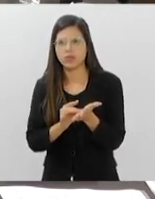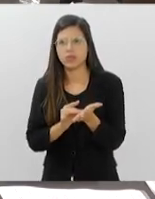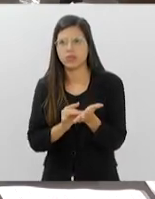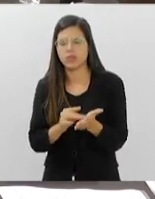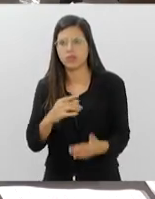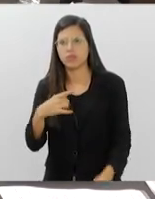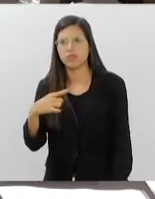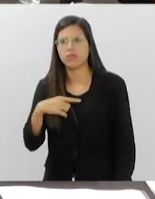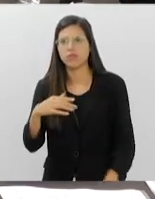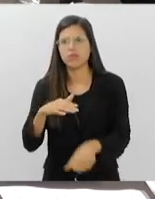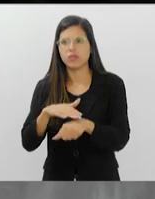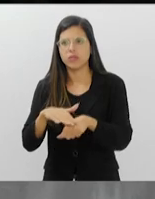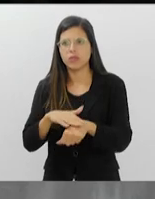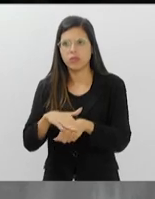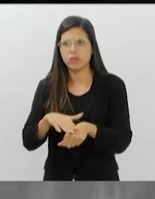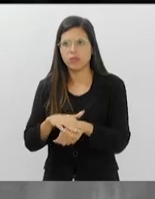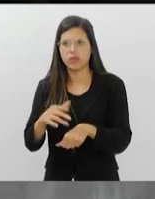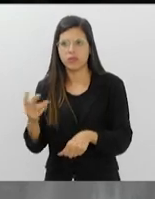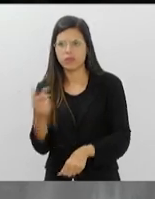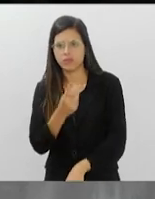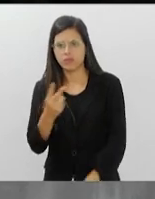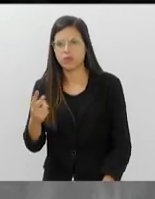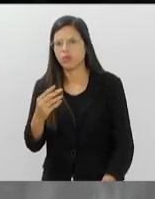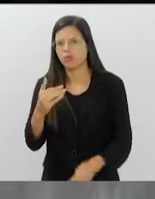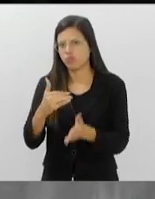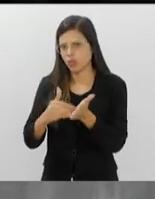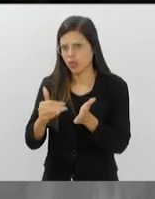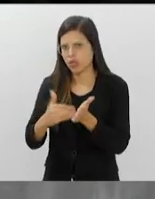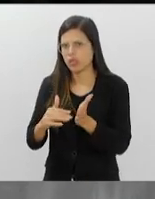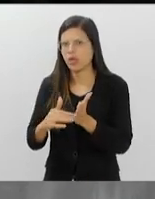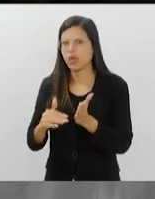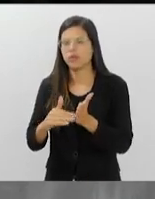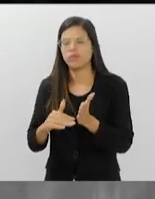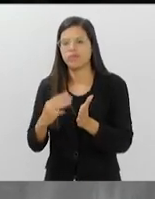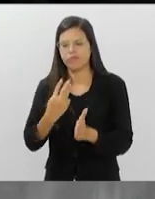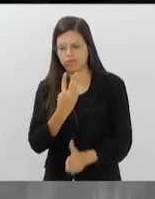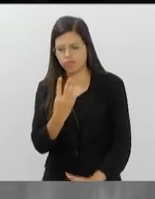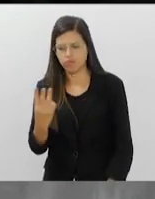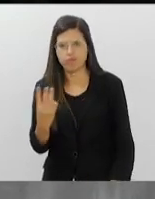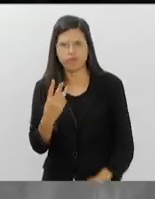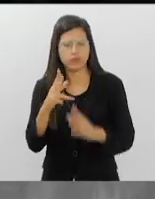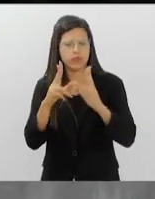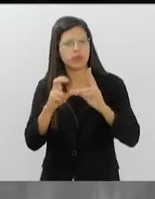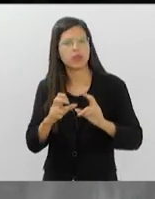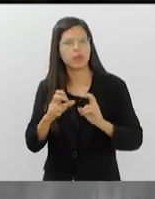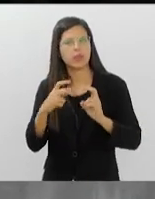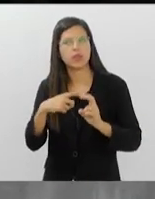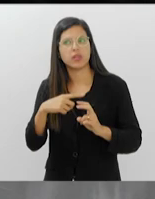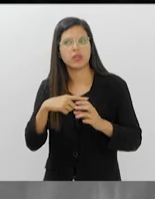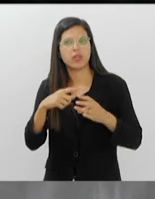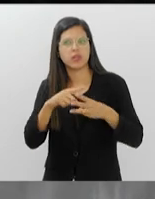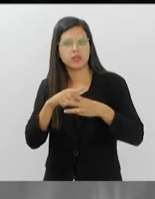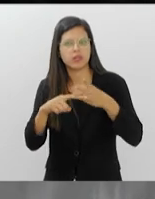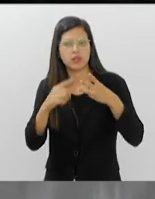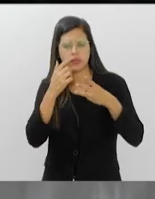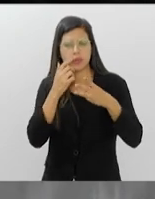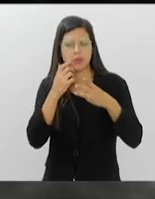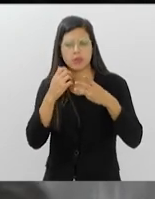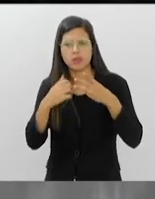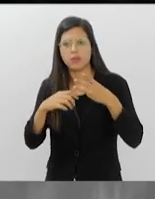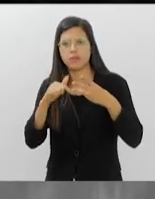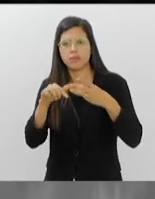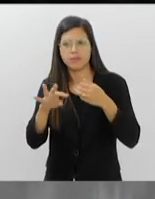teve uma conversa, o deputado Luiz Paulo, com o secretário Adilson, sobre o tema. E tem 3 técnicos lá no